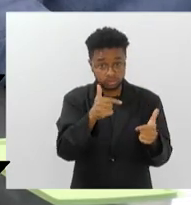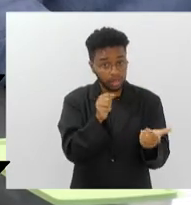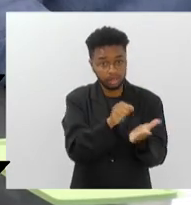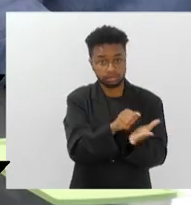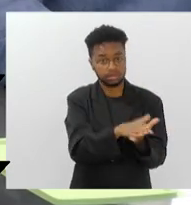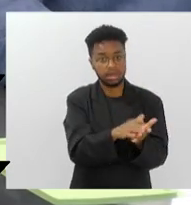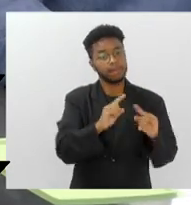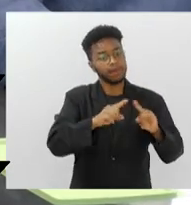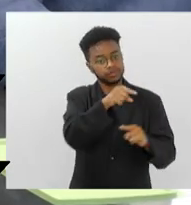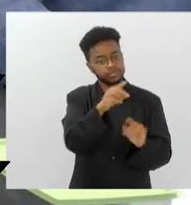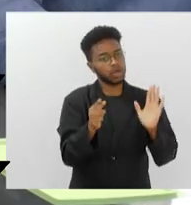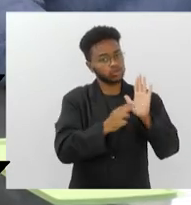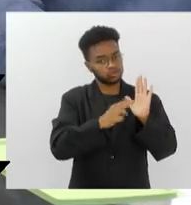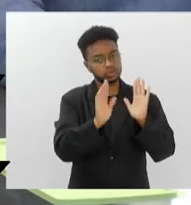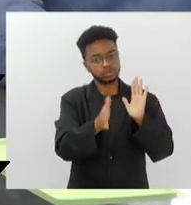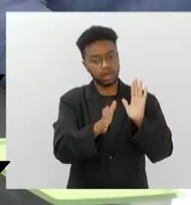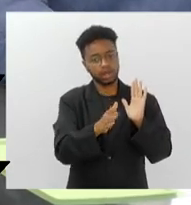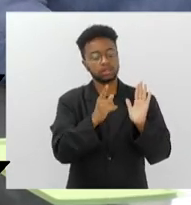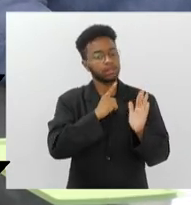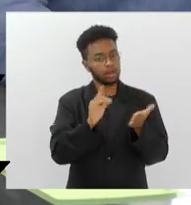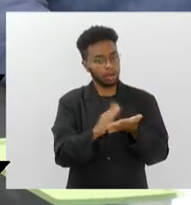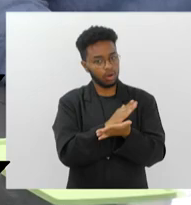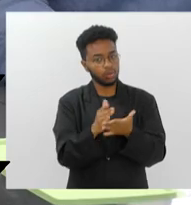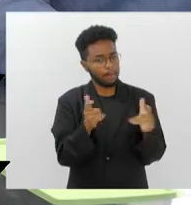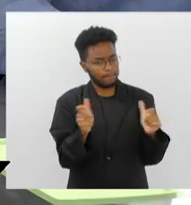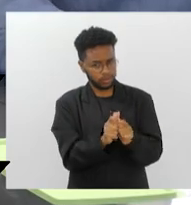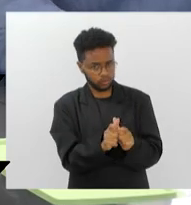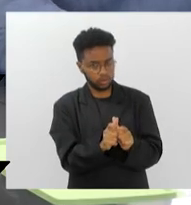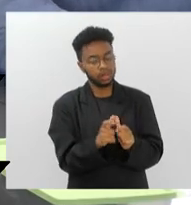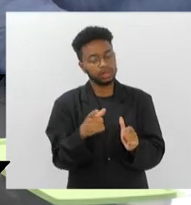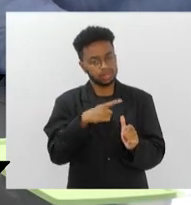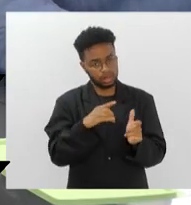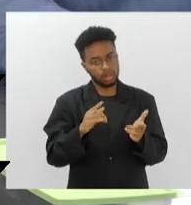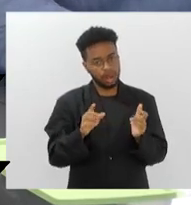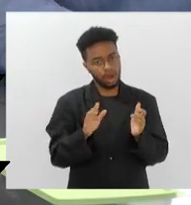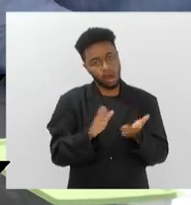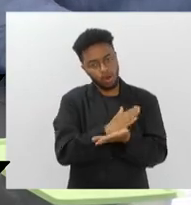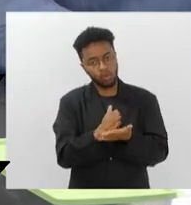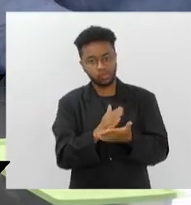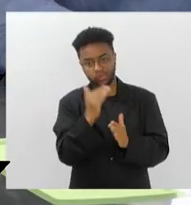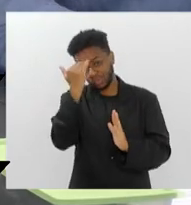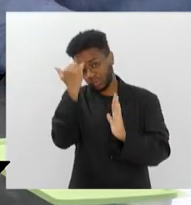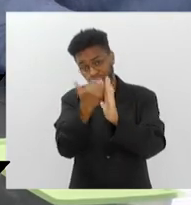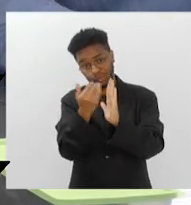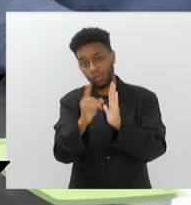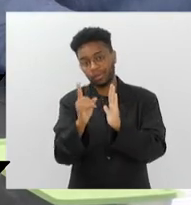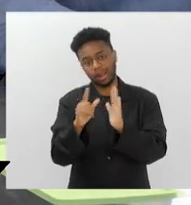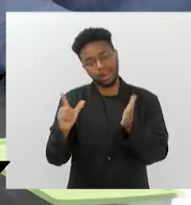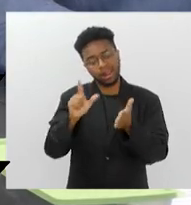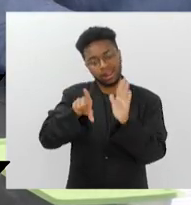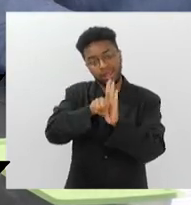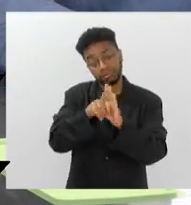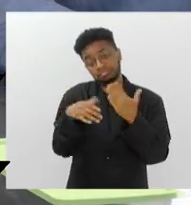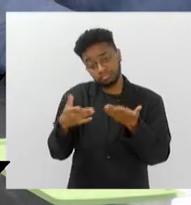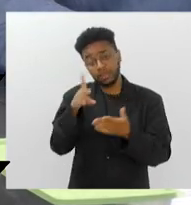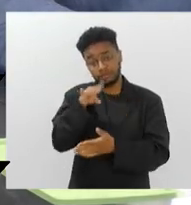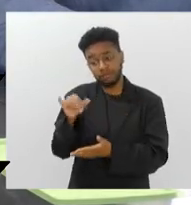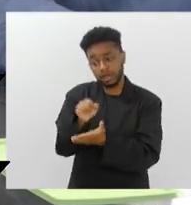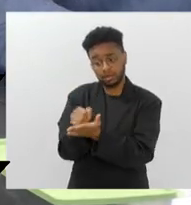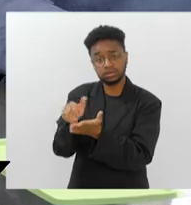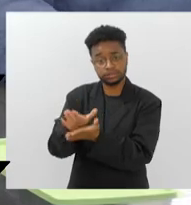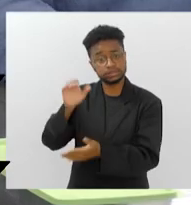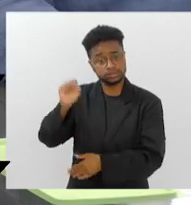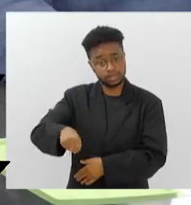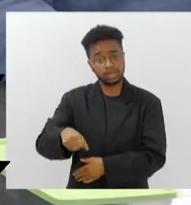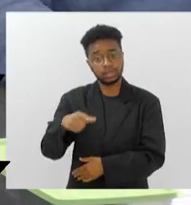Voss excelência já admitiu que tem algumas minoritárias que não cumprem tudo direito Então essas serão objeto de